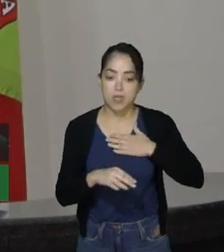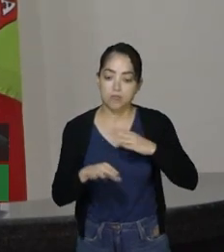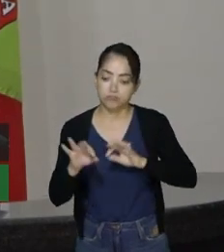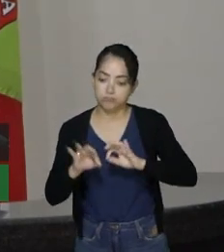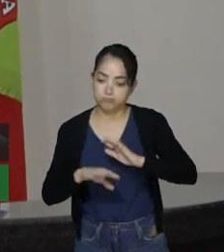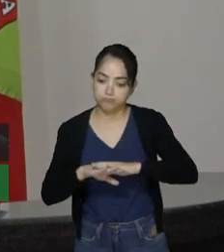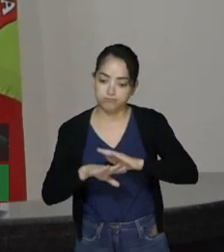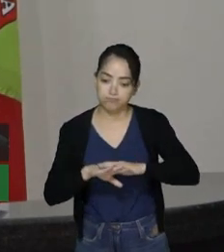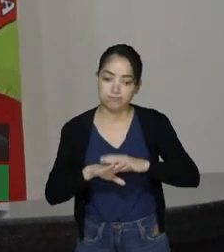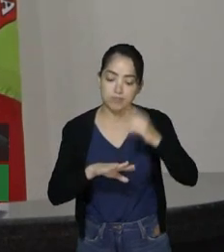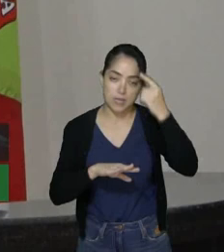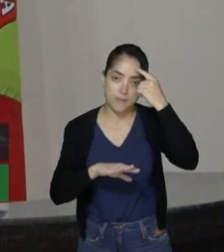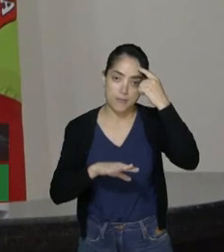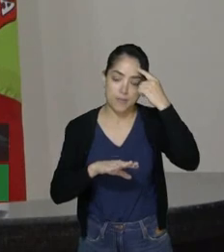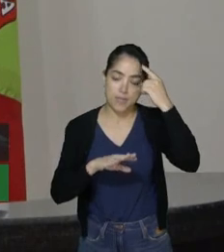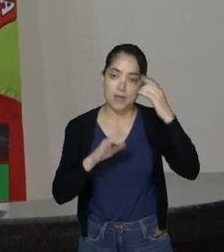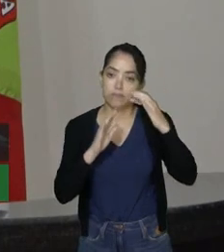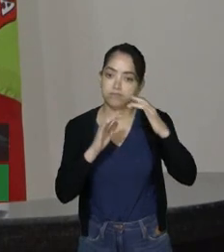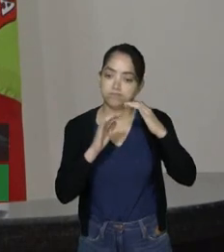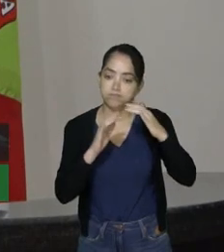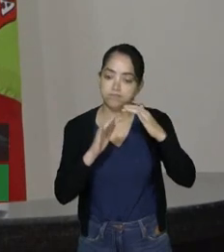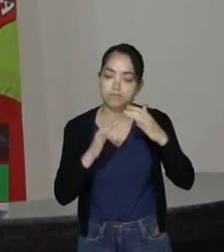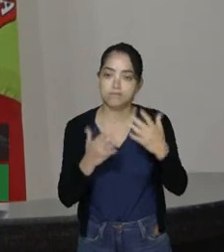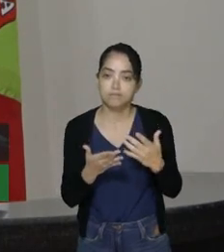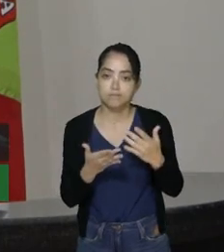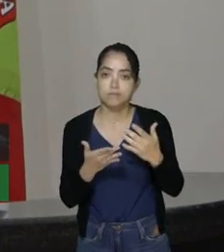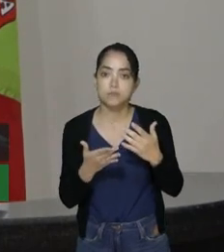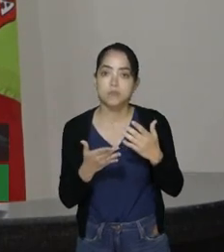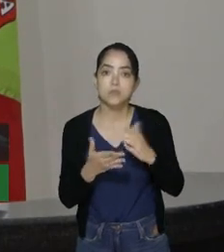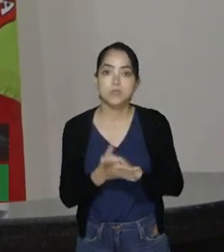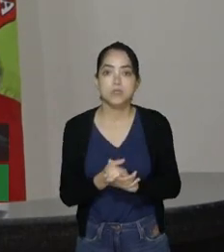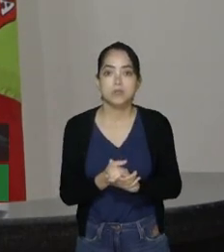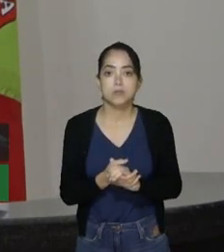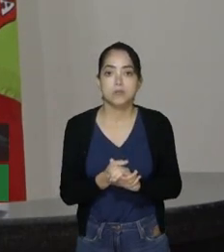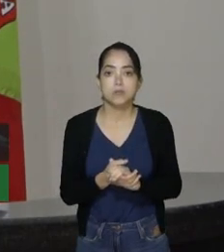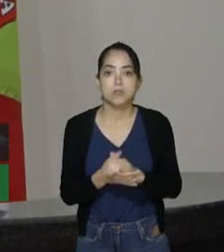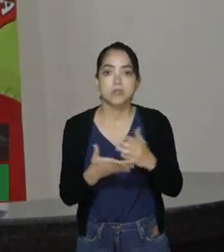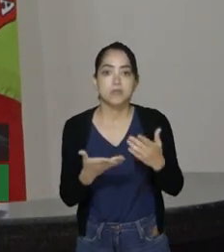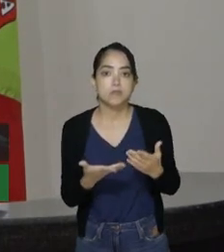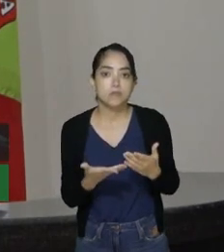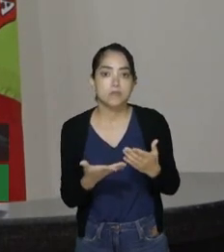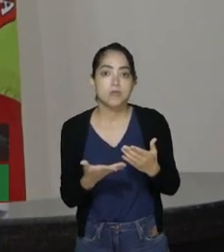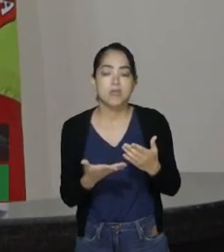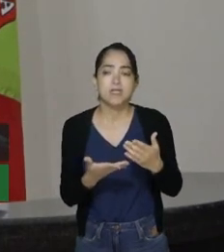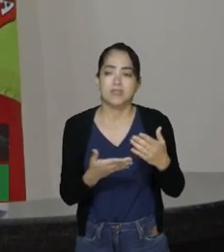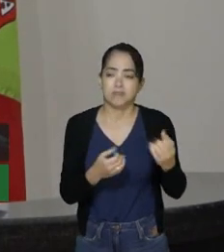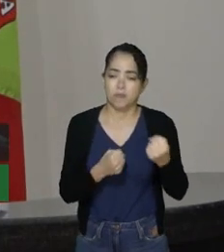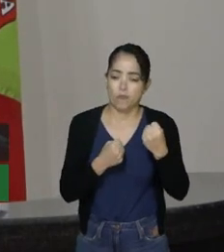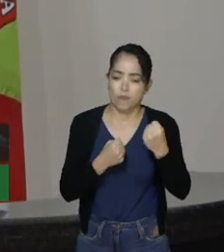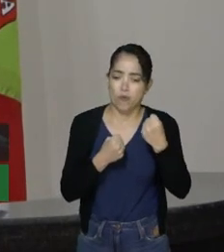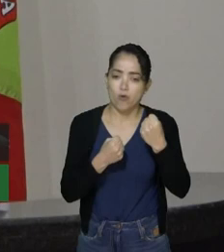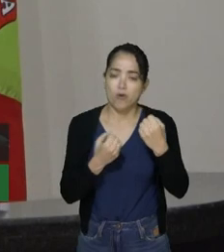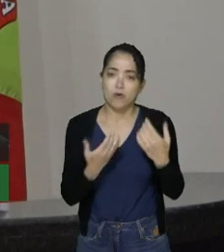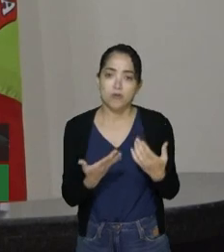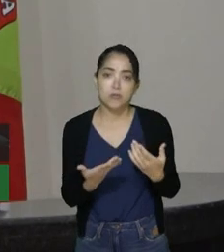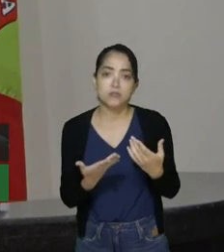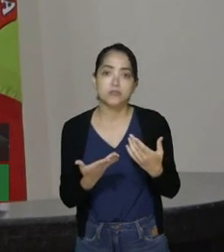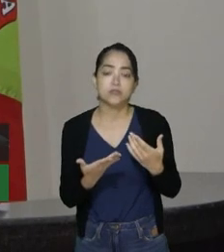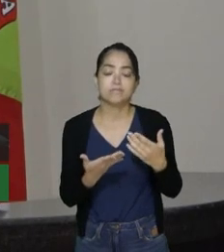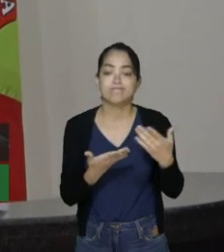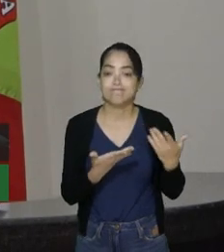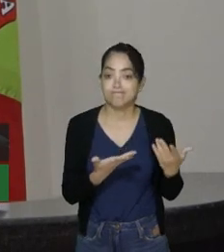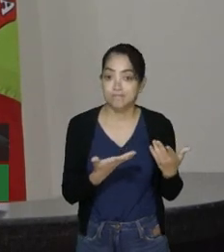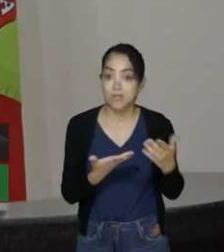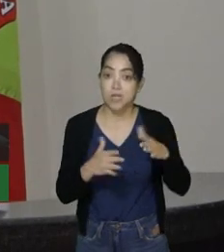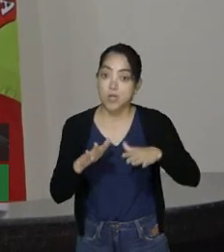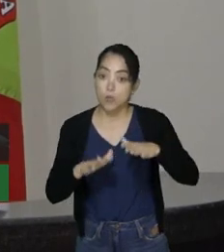eu construí na minha cabeça, na minha mente, alguns ídolos que o pé era de barro. Se o vento era muito forte, ele caiu, quebrou, porque o pé era de barro. Eu acho